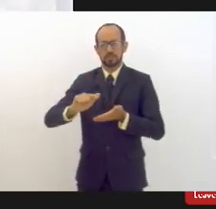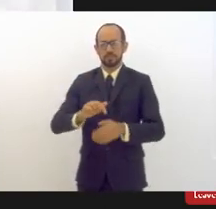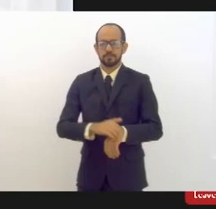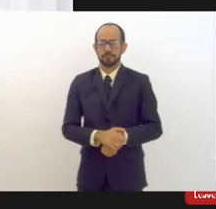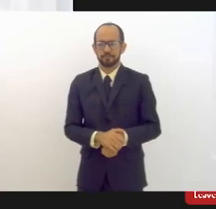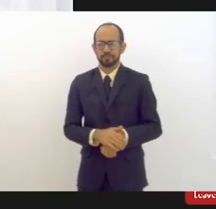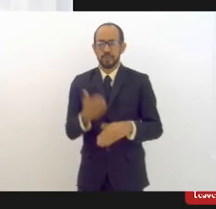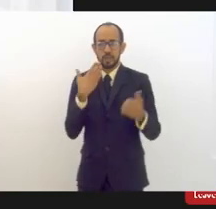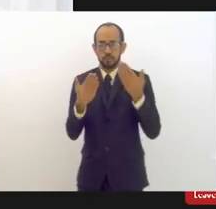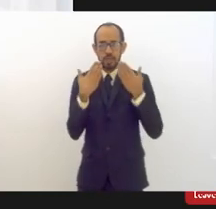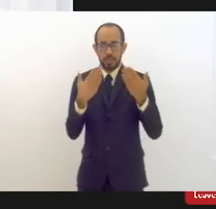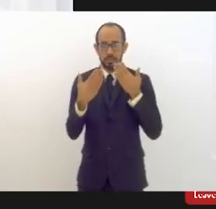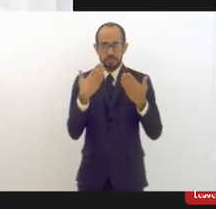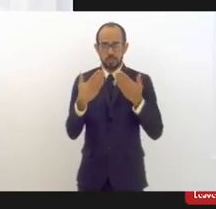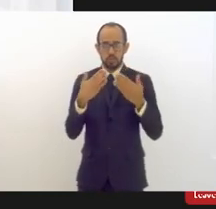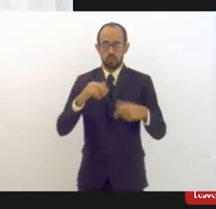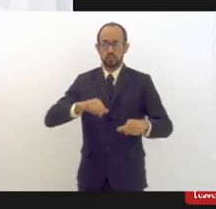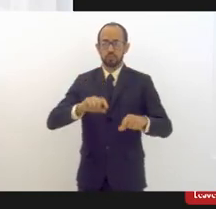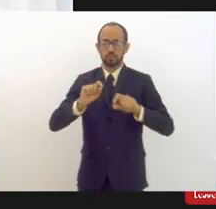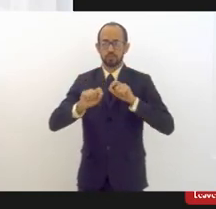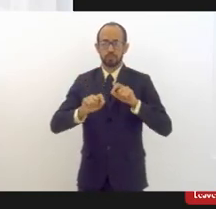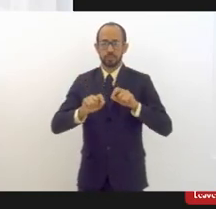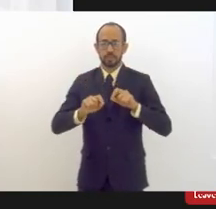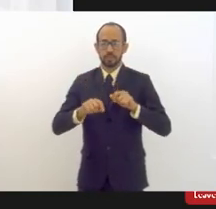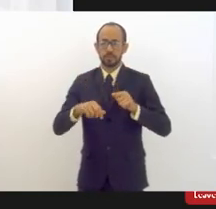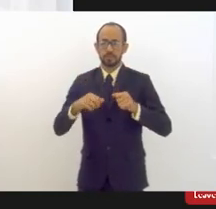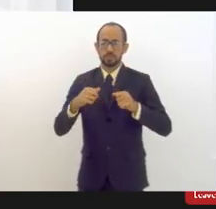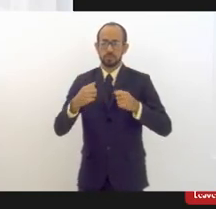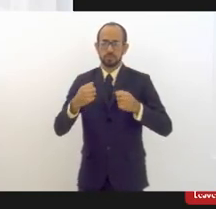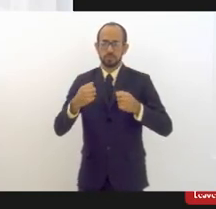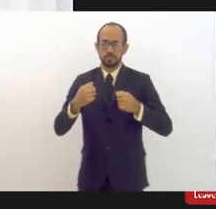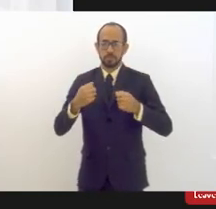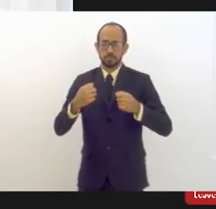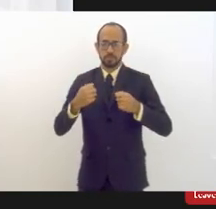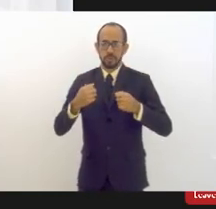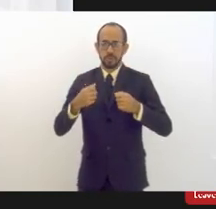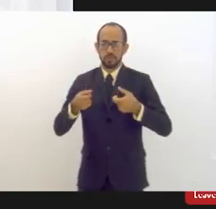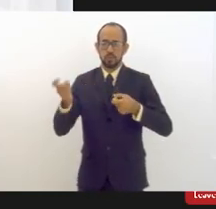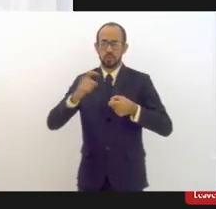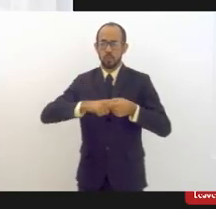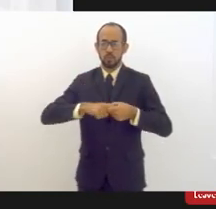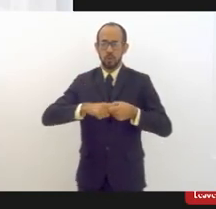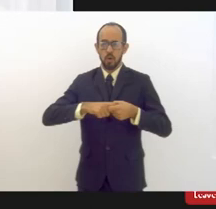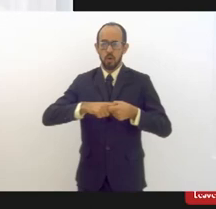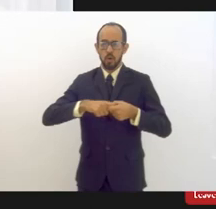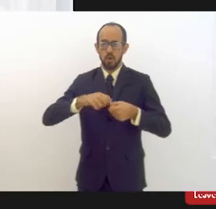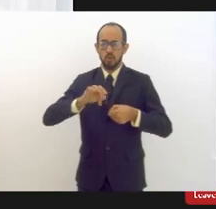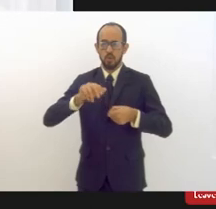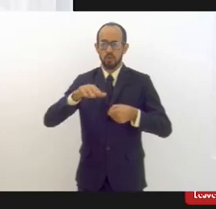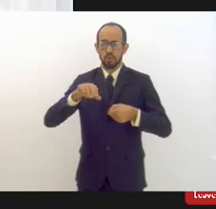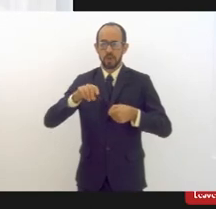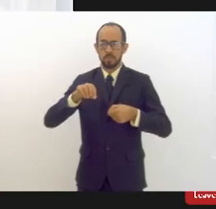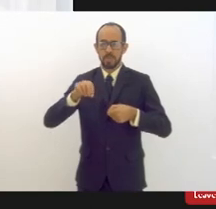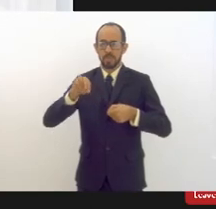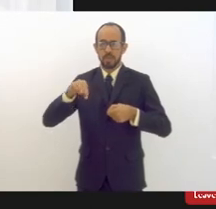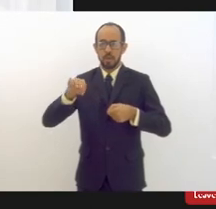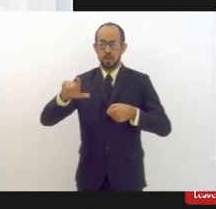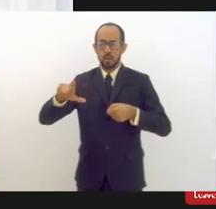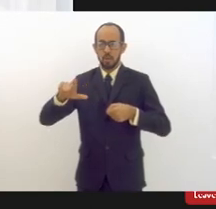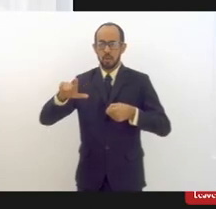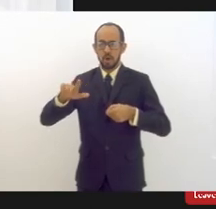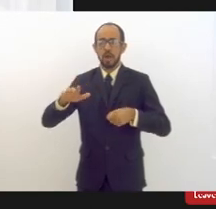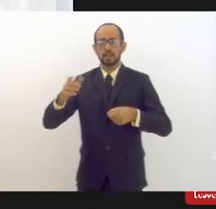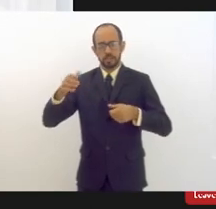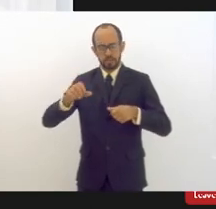Na análise, e aí você precisa passar de novo, porque voltou para o fundamental. É o outro